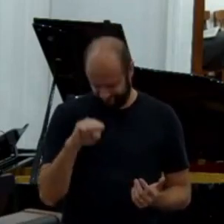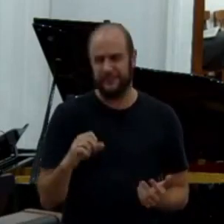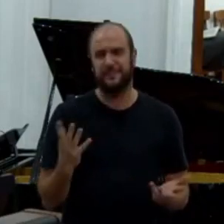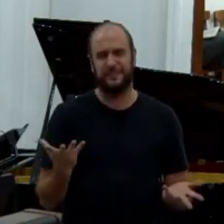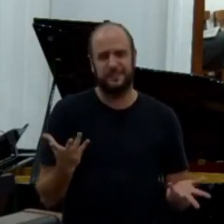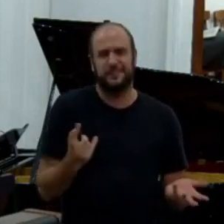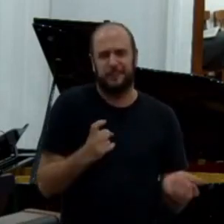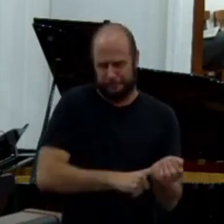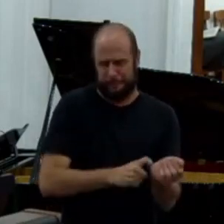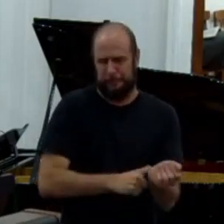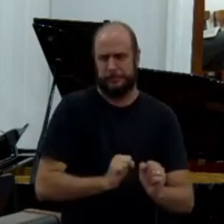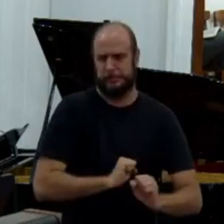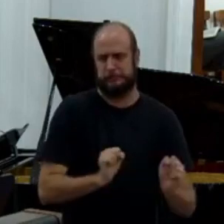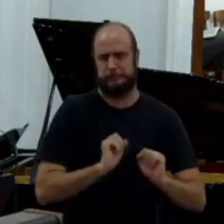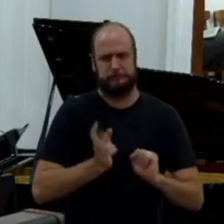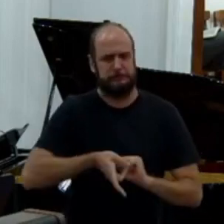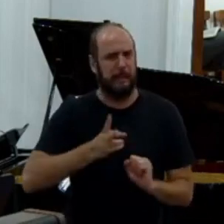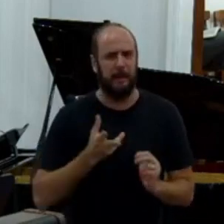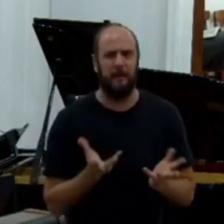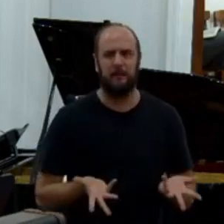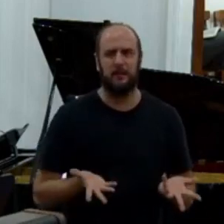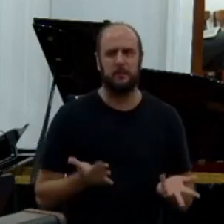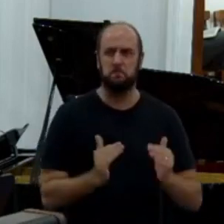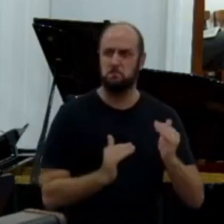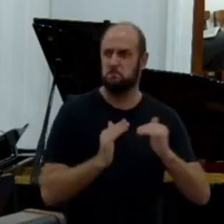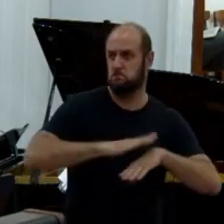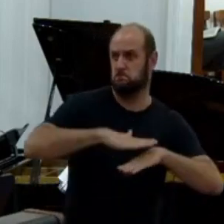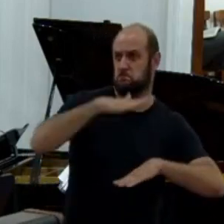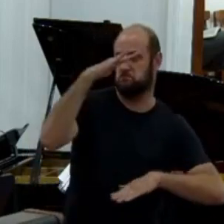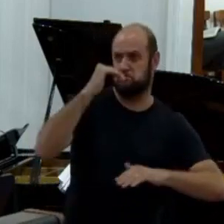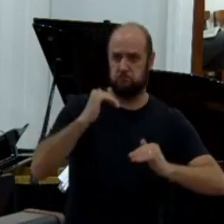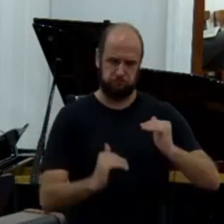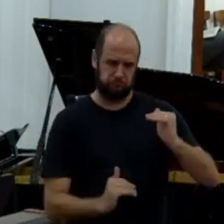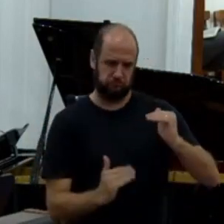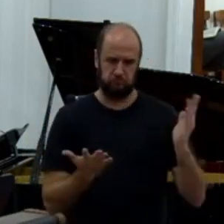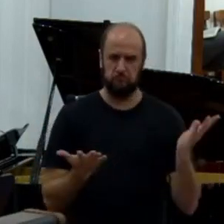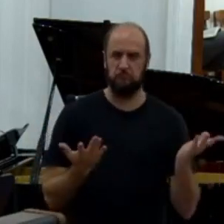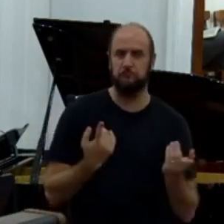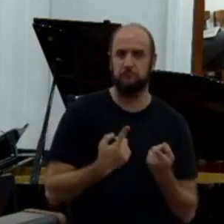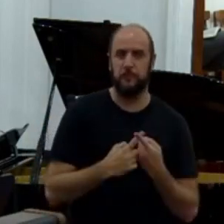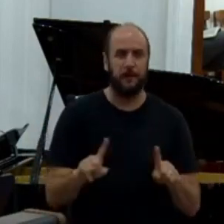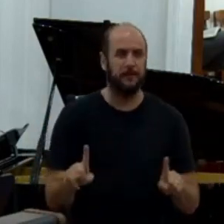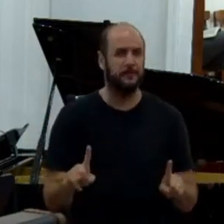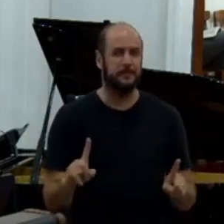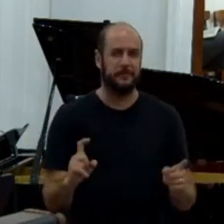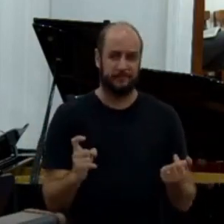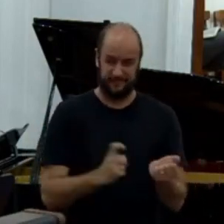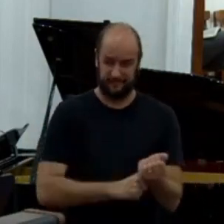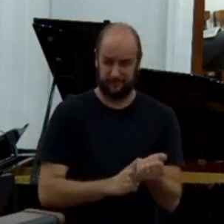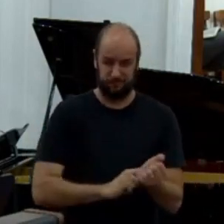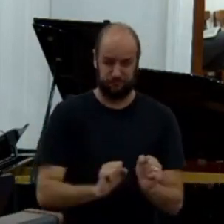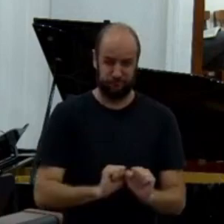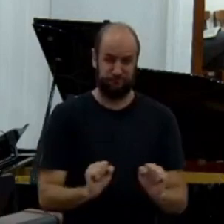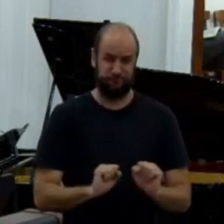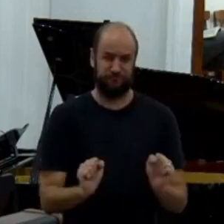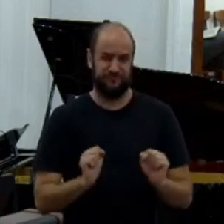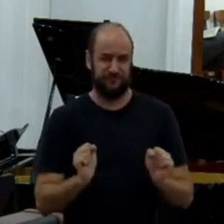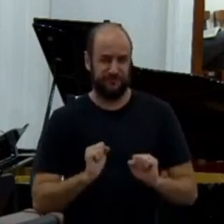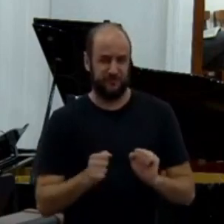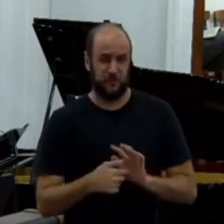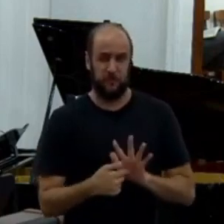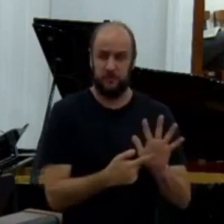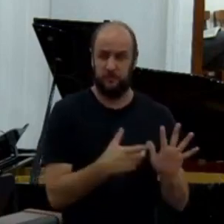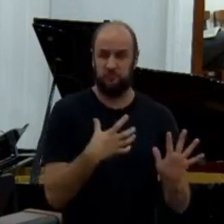Sim, ficamos irados. Em níveis diferentes, mas a ira se expressa de